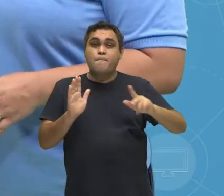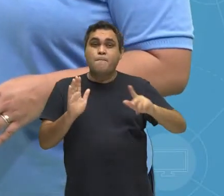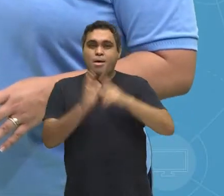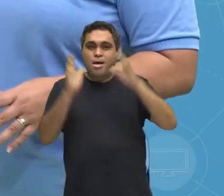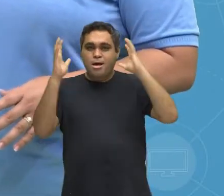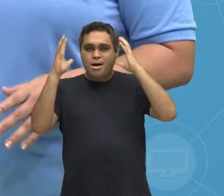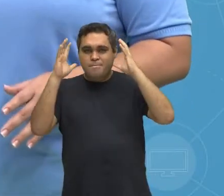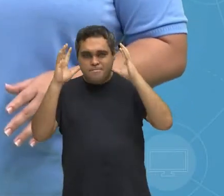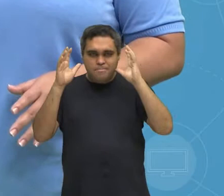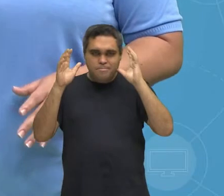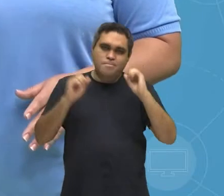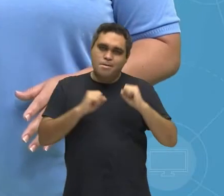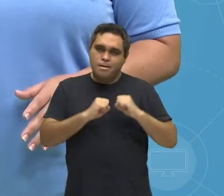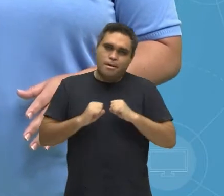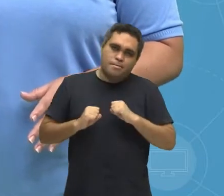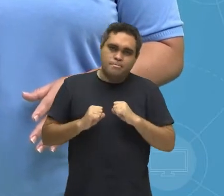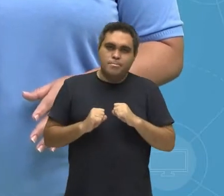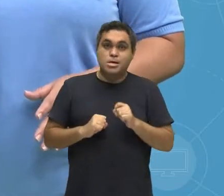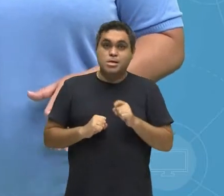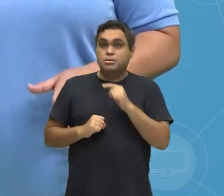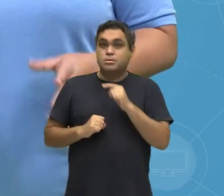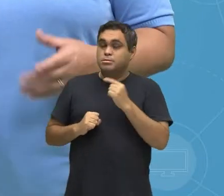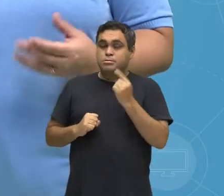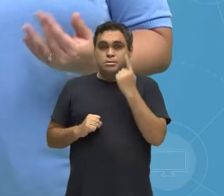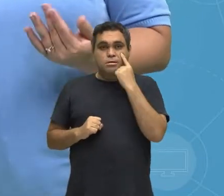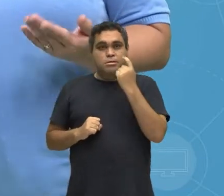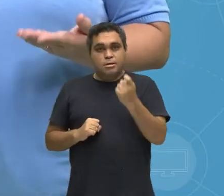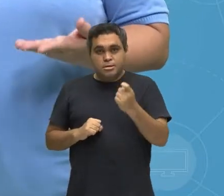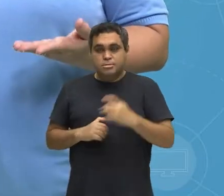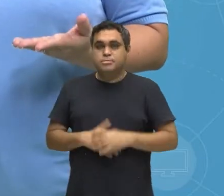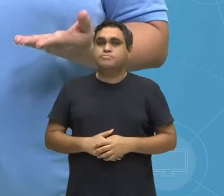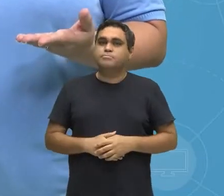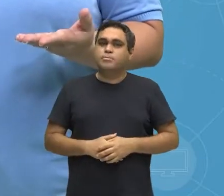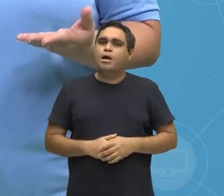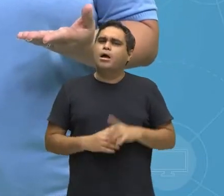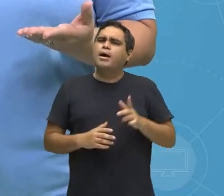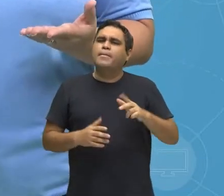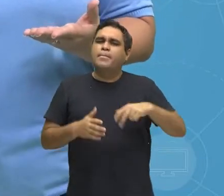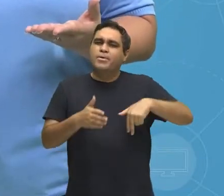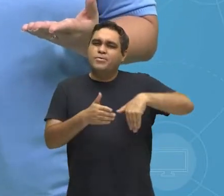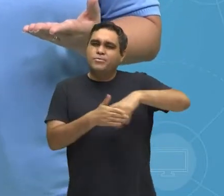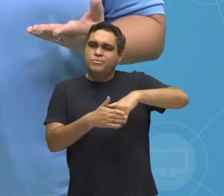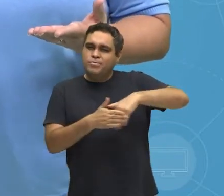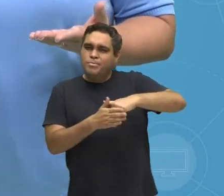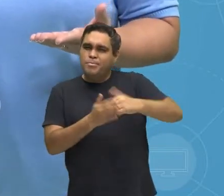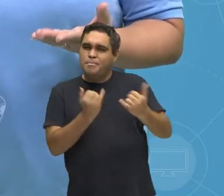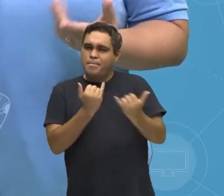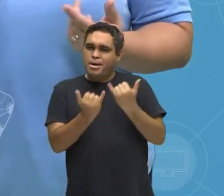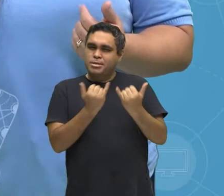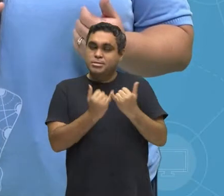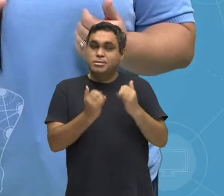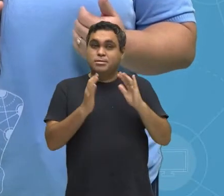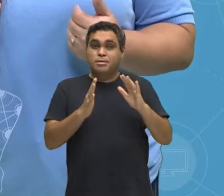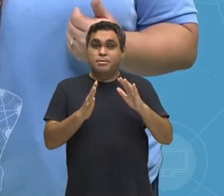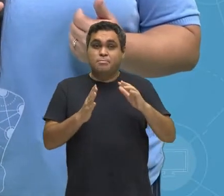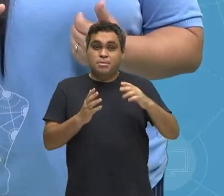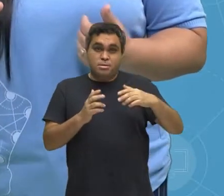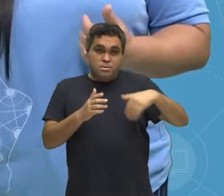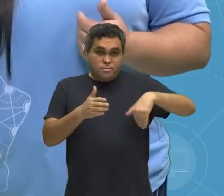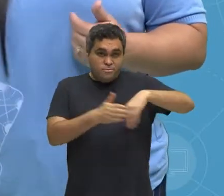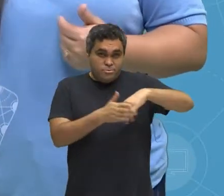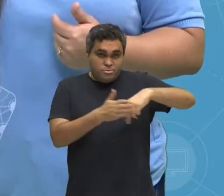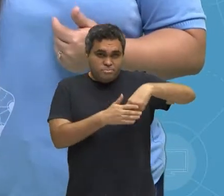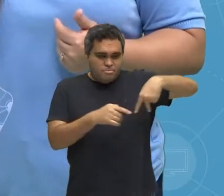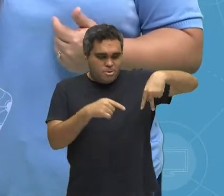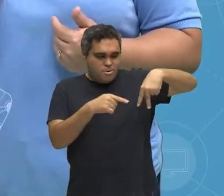Esse esporte, ele é muito interessante, porque ele lembra o futebol, só que ele usa uma parte diferenciada do nosso